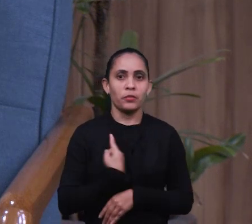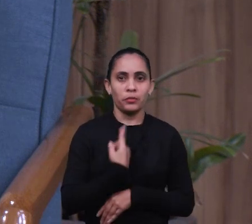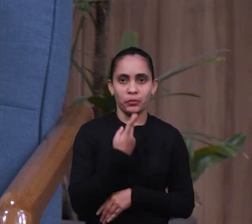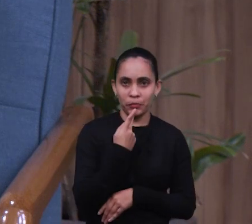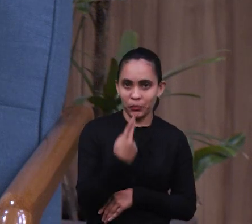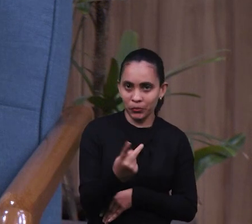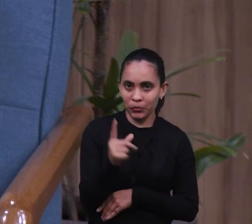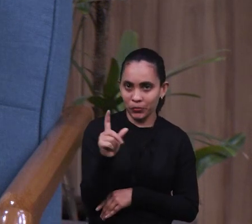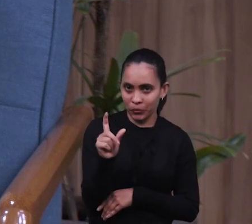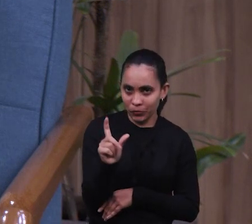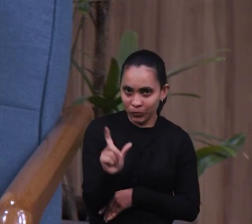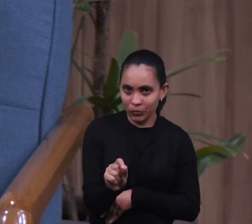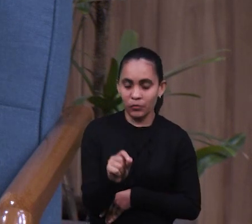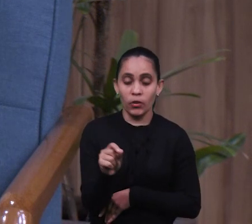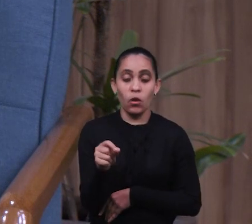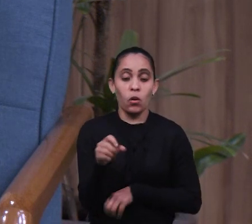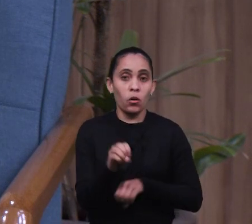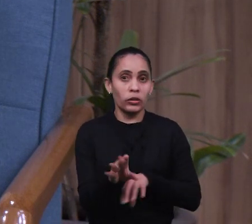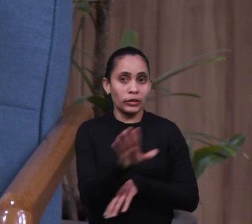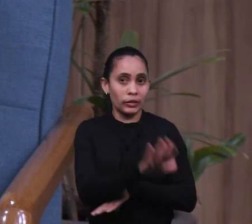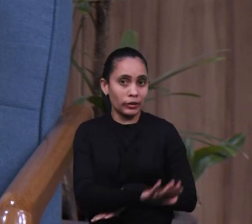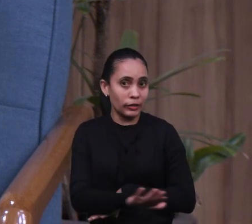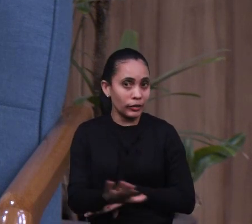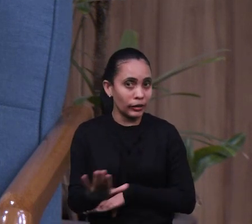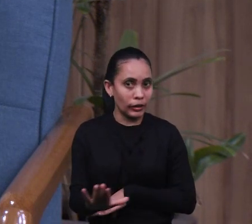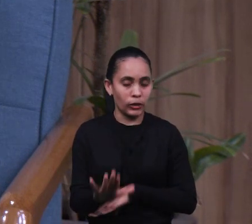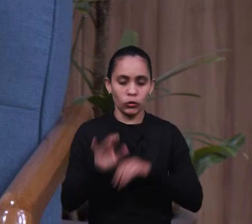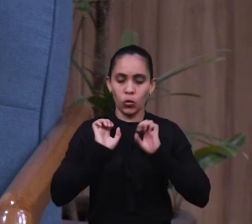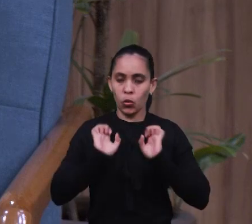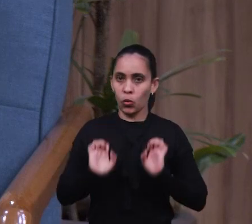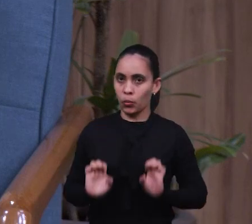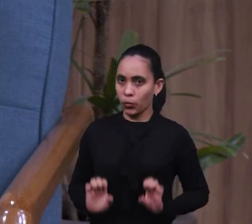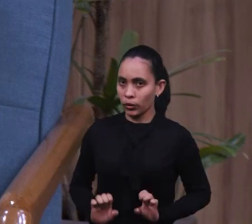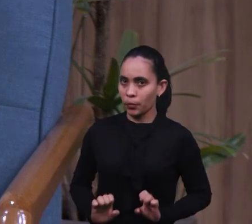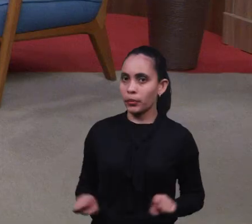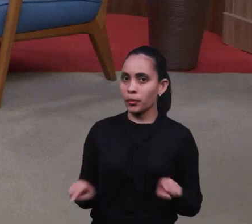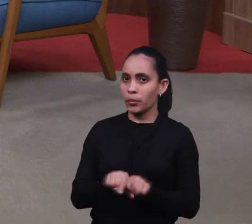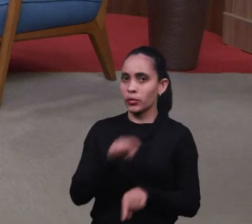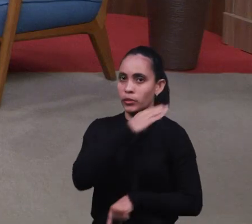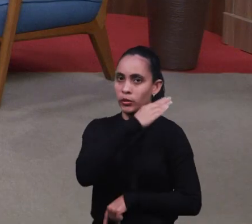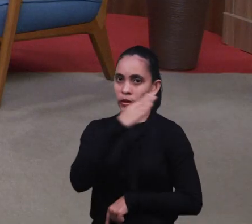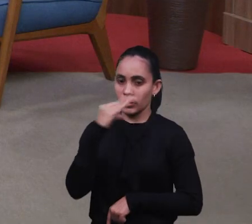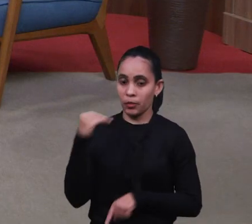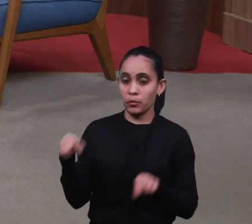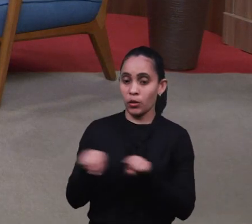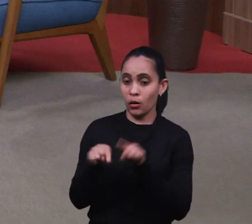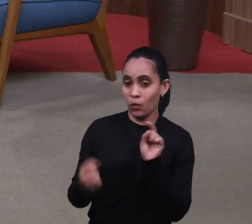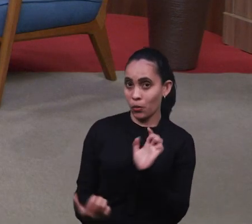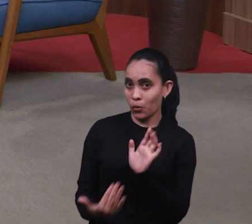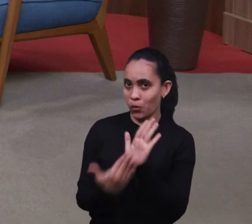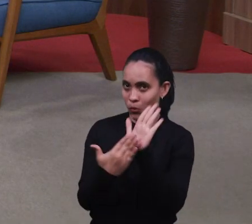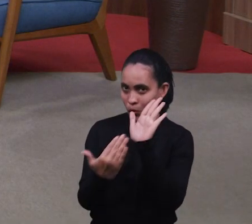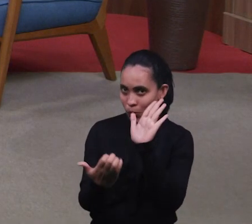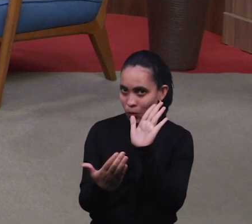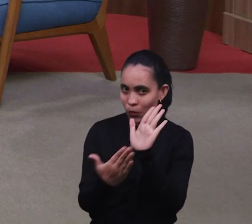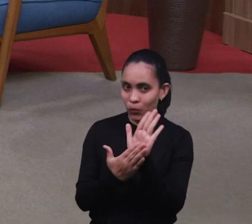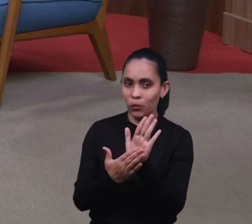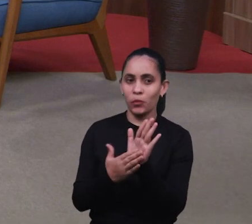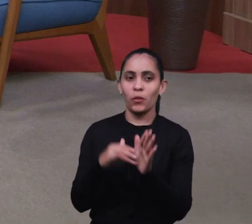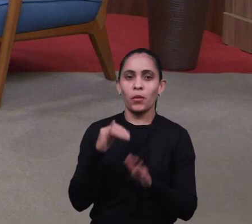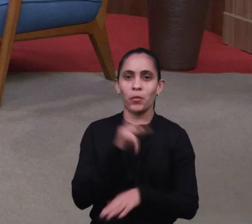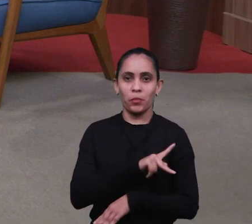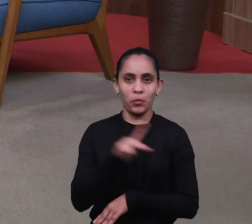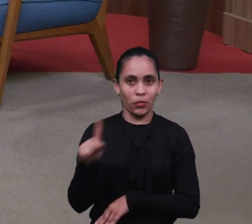como lidar com a indisciplina da criança e do adolescente. No quadro Perfeito Louvor, a tia Janaína